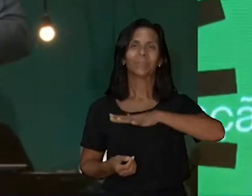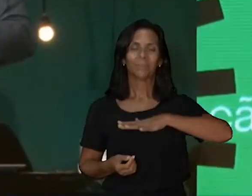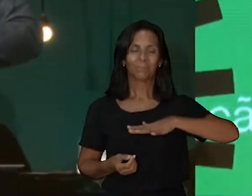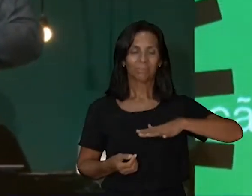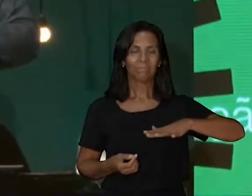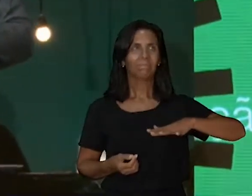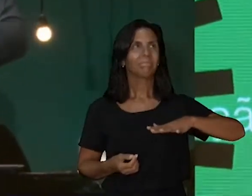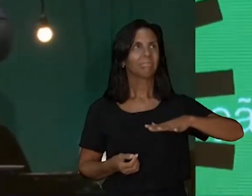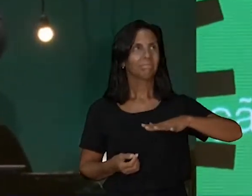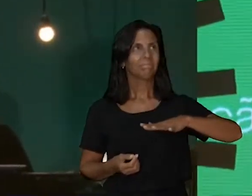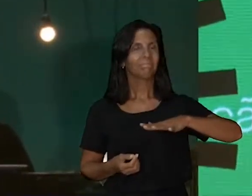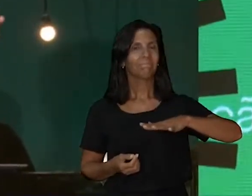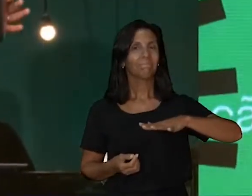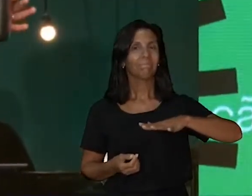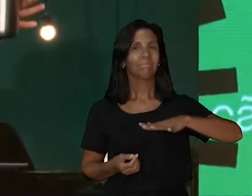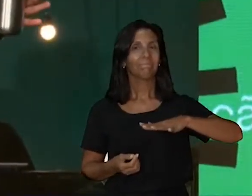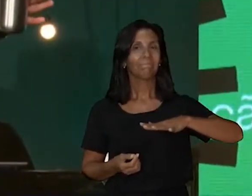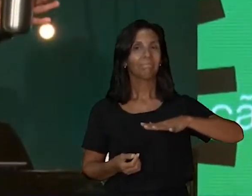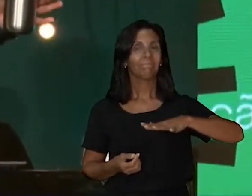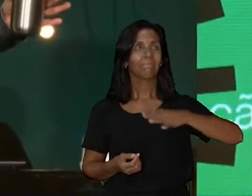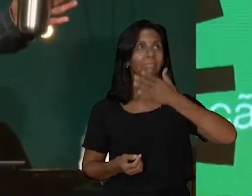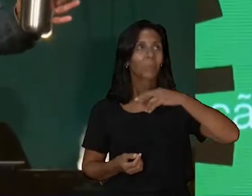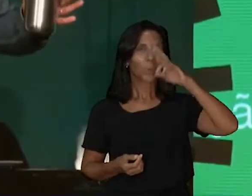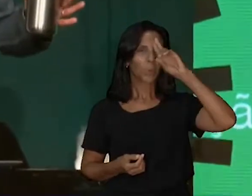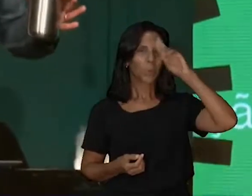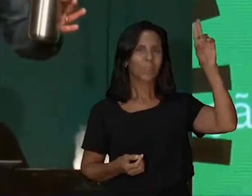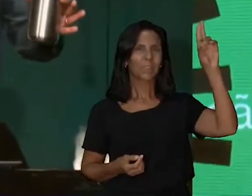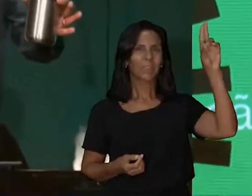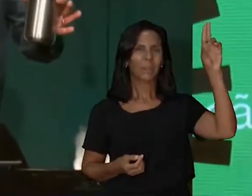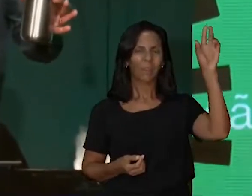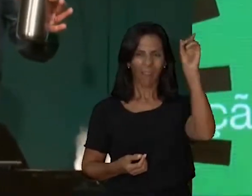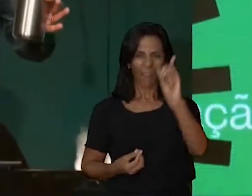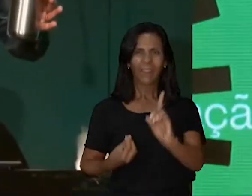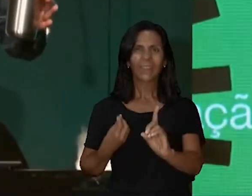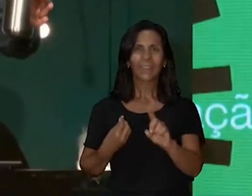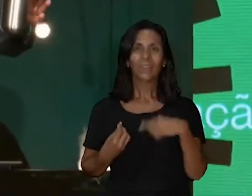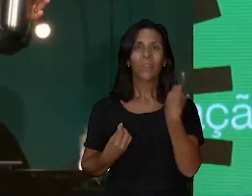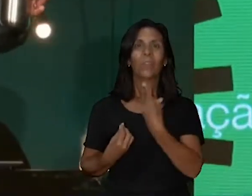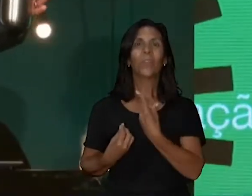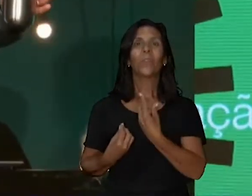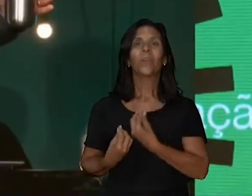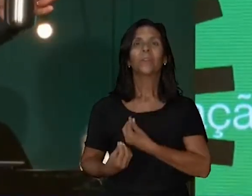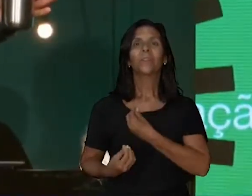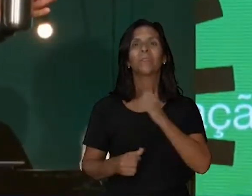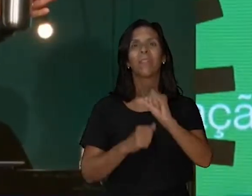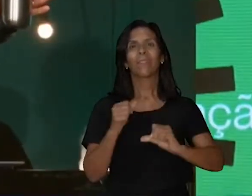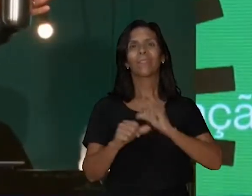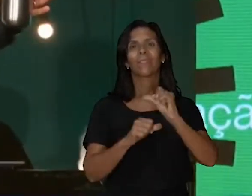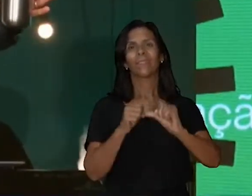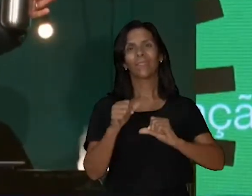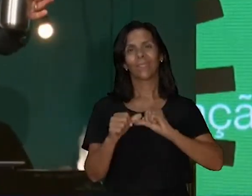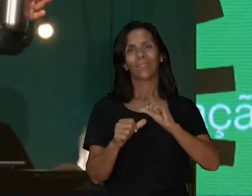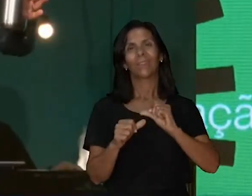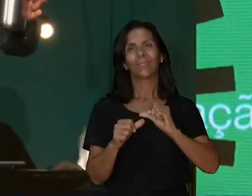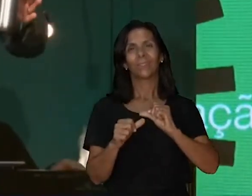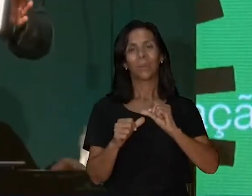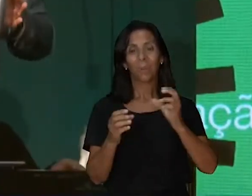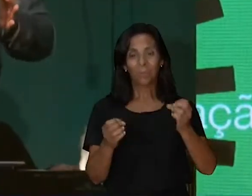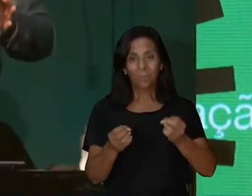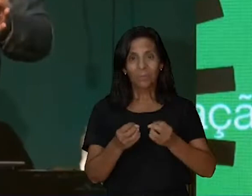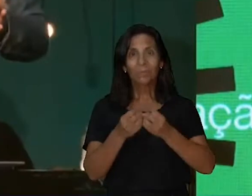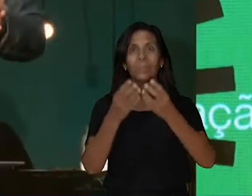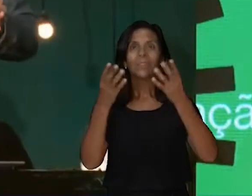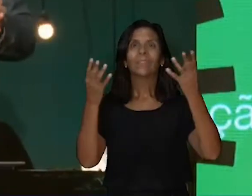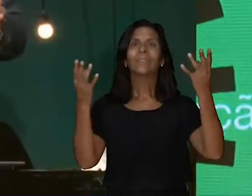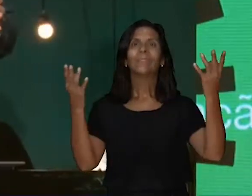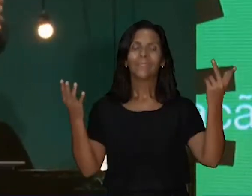E quando o Senhor está entre nós, a nossa vida é transformada. Quando o Senhor está entre nós, milagres